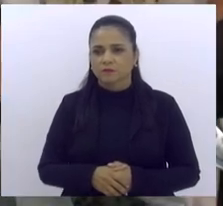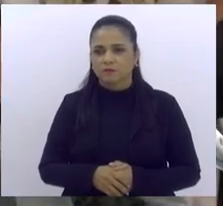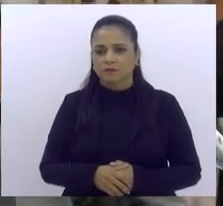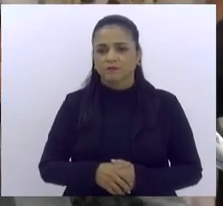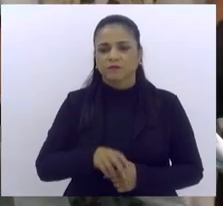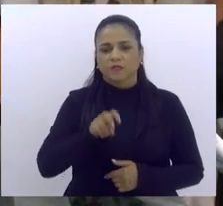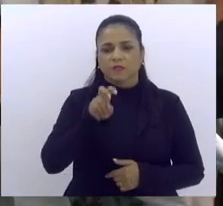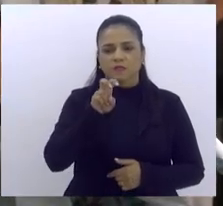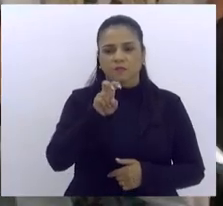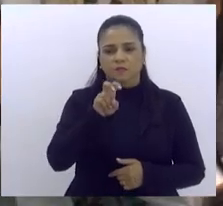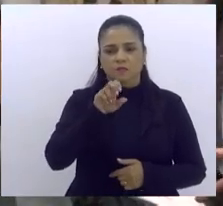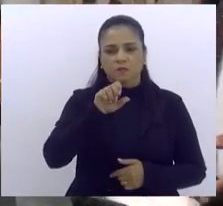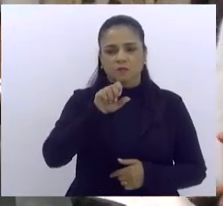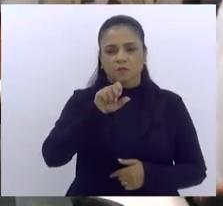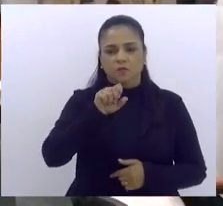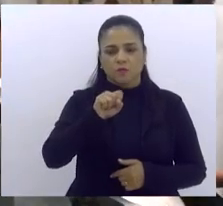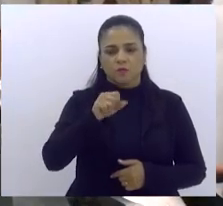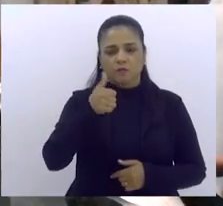5810?